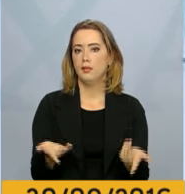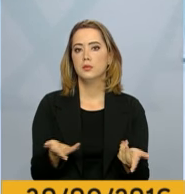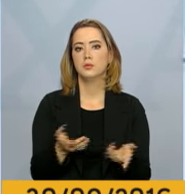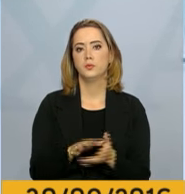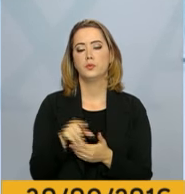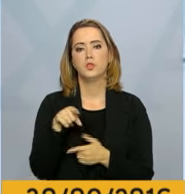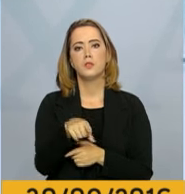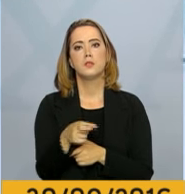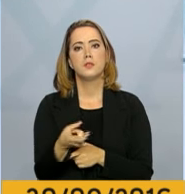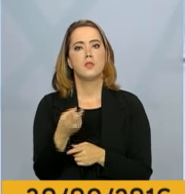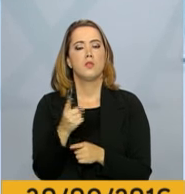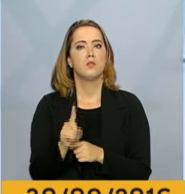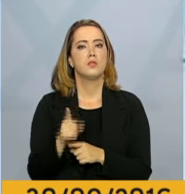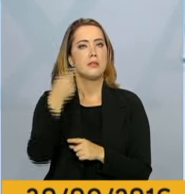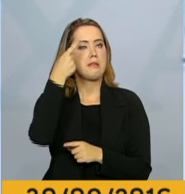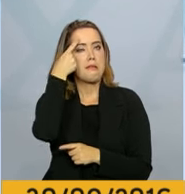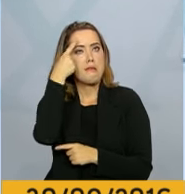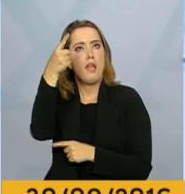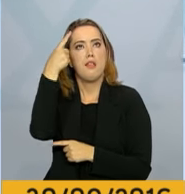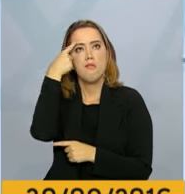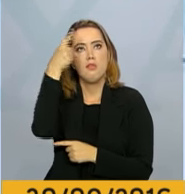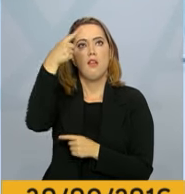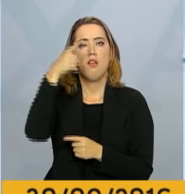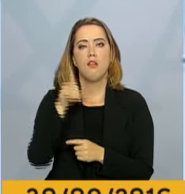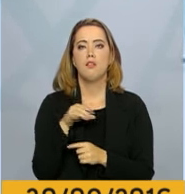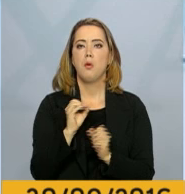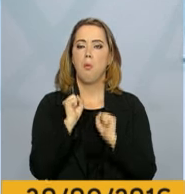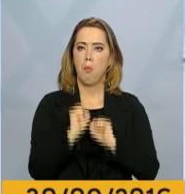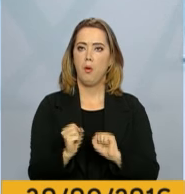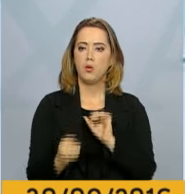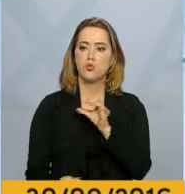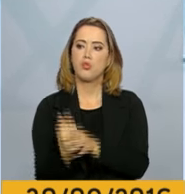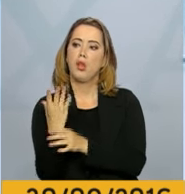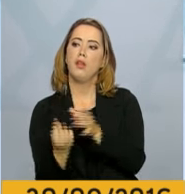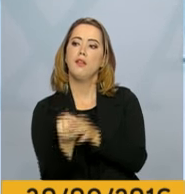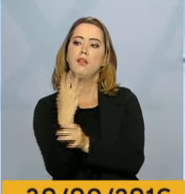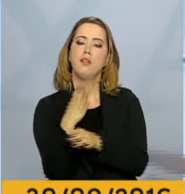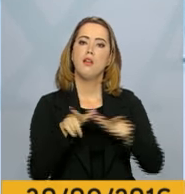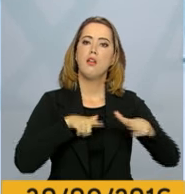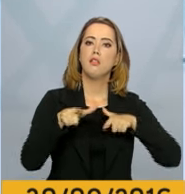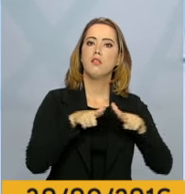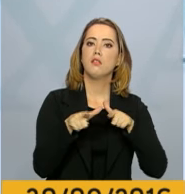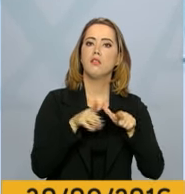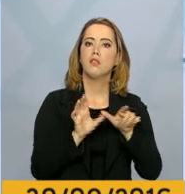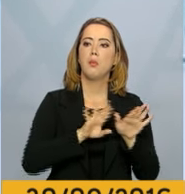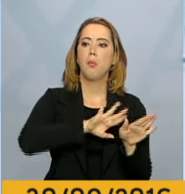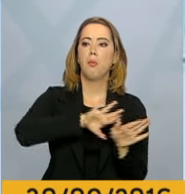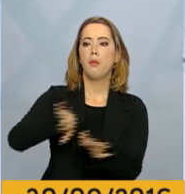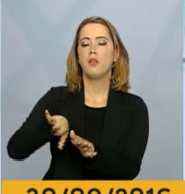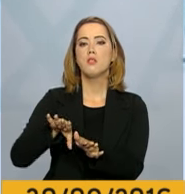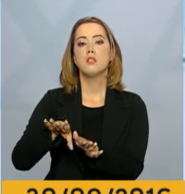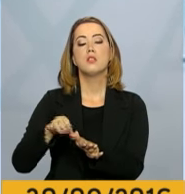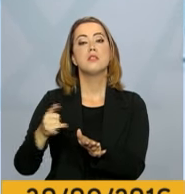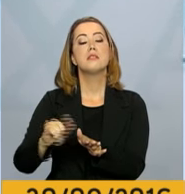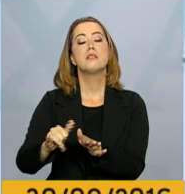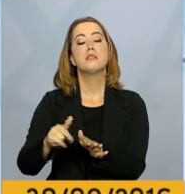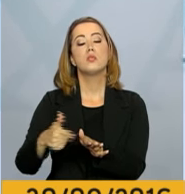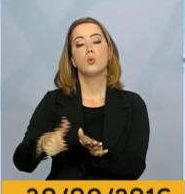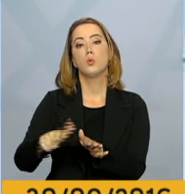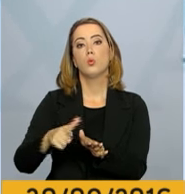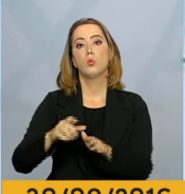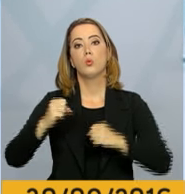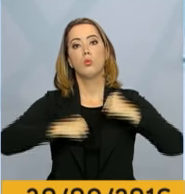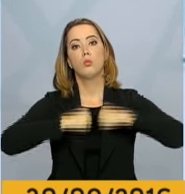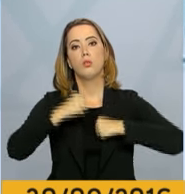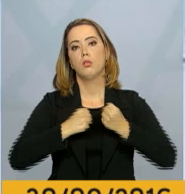ideologizar essa questão, você vai achar que você pode criar empregos sem prestigiar os setores produtivos da nação. Então, ao assumir